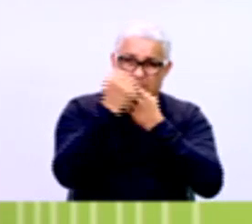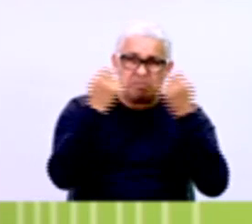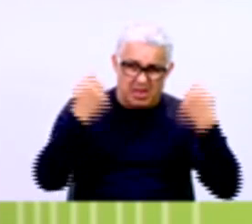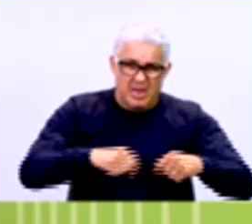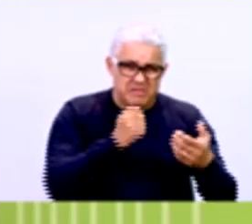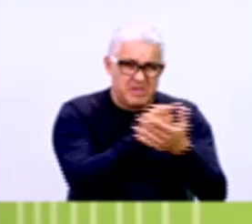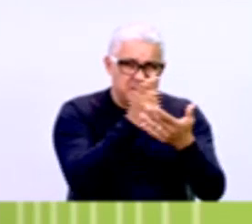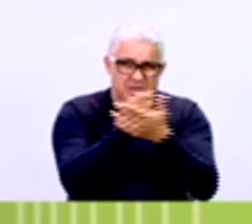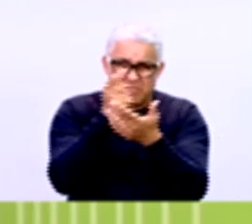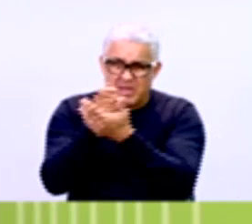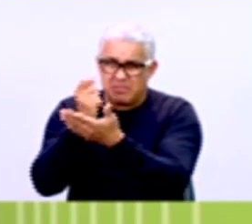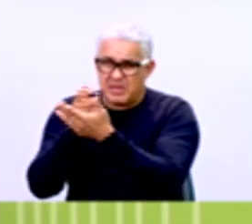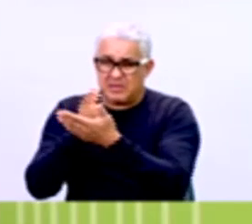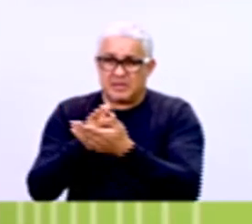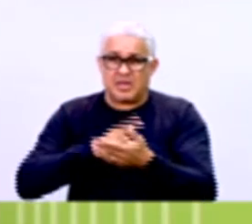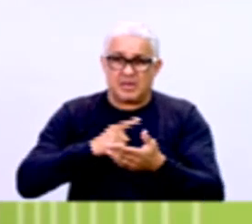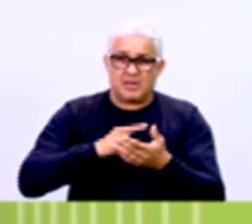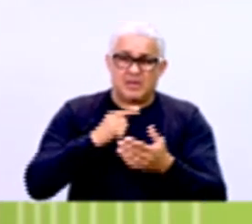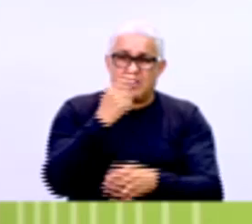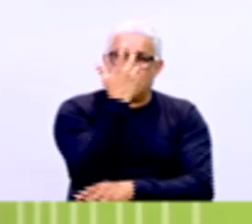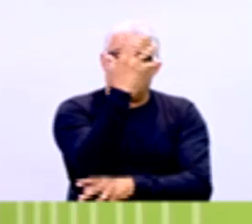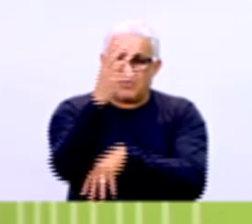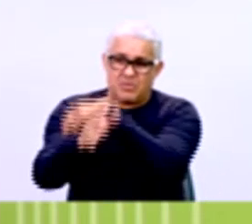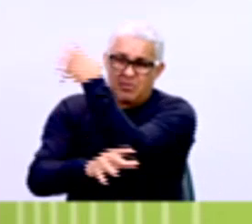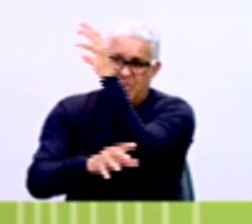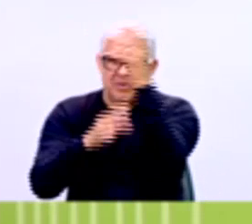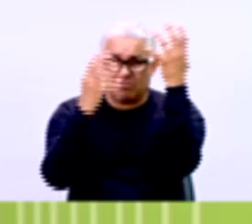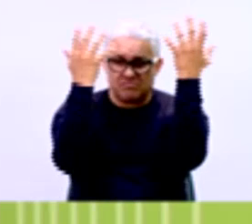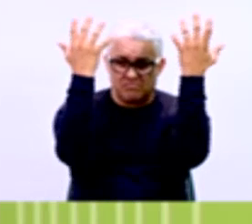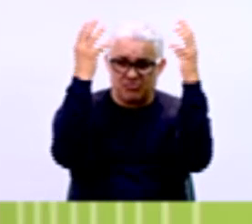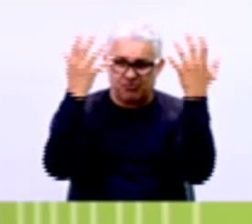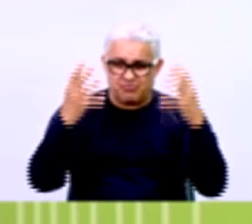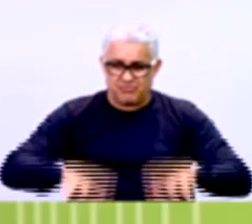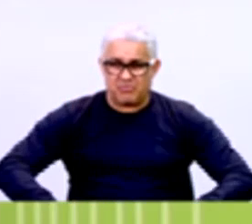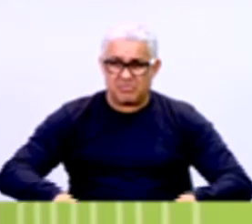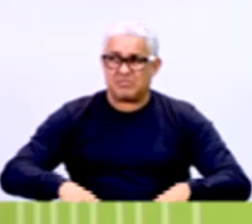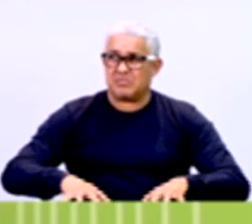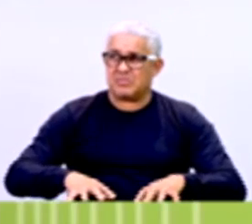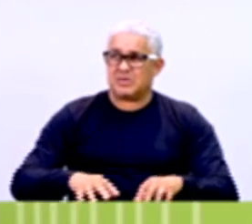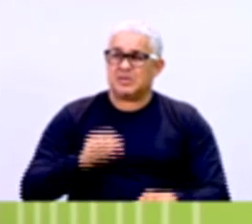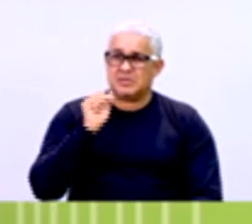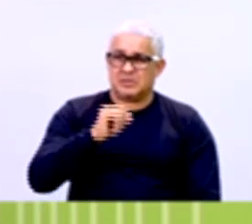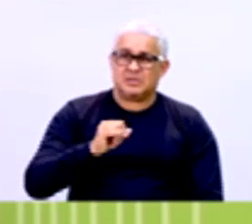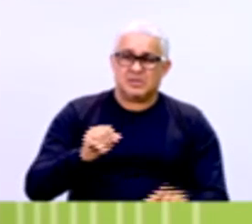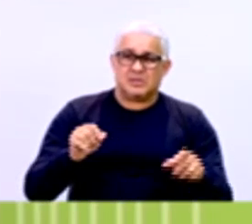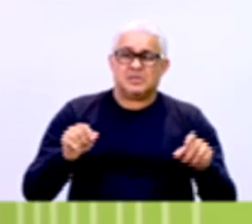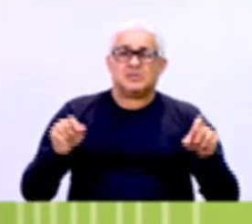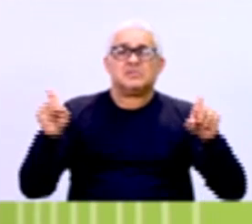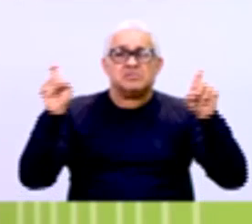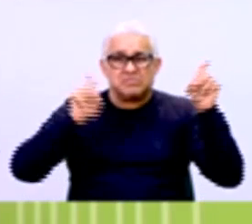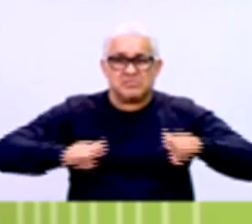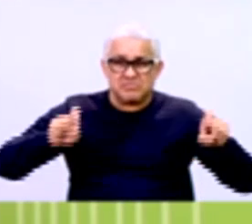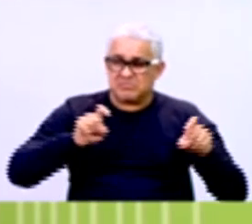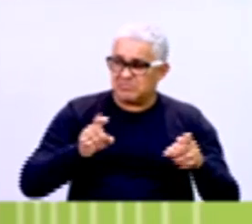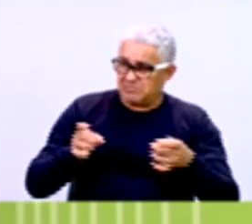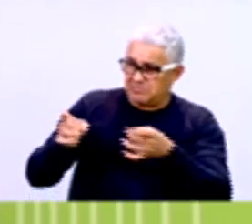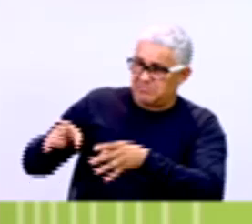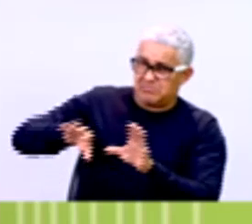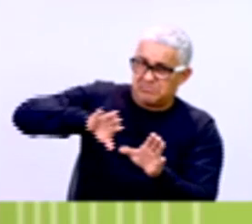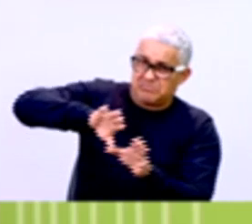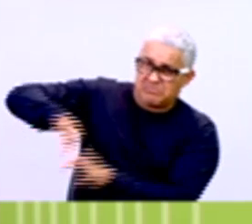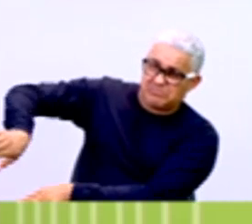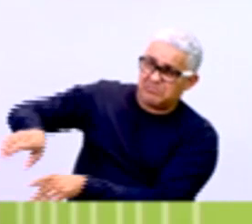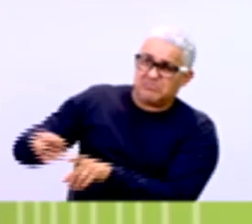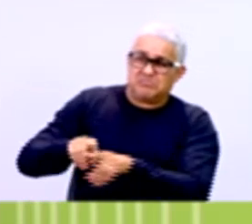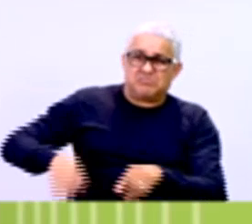que nós vivemos, ela está destruindo o ambiente, não é? Então, se você deixar de lado aquele computador, aquele celular